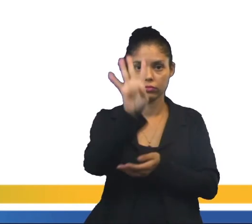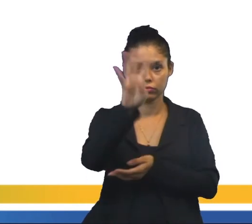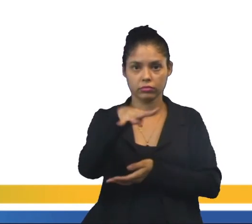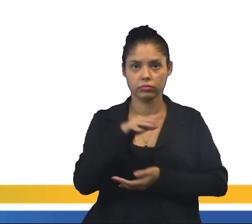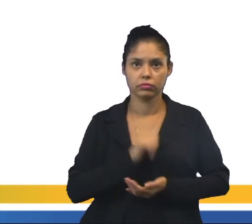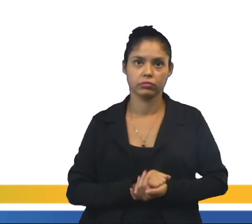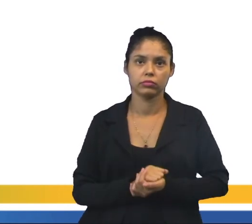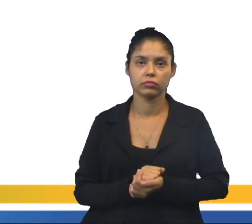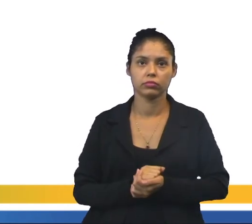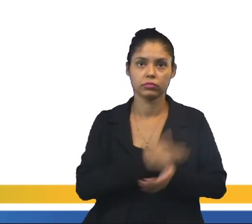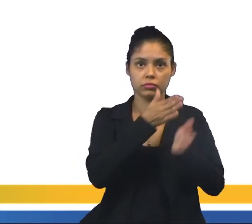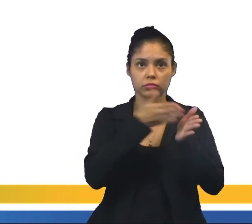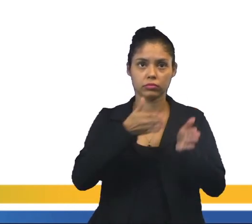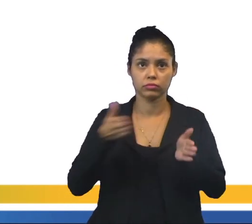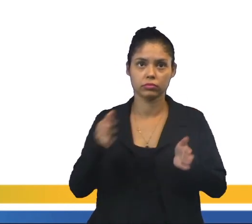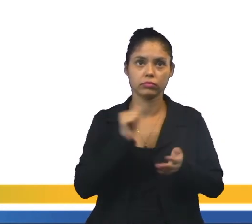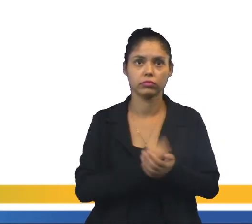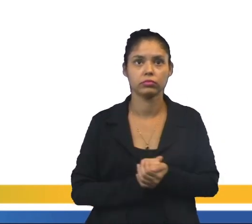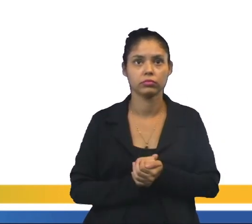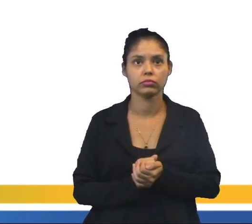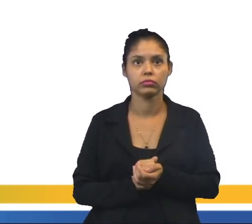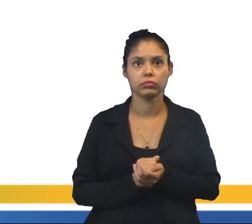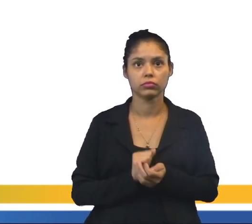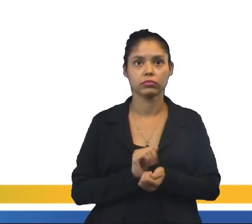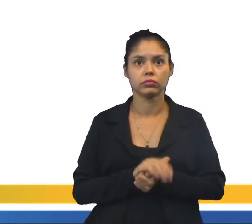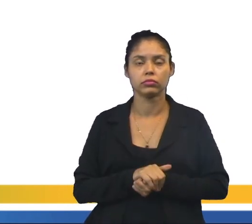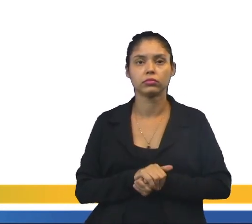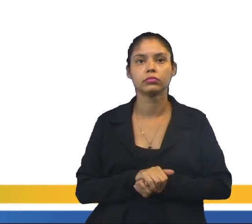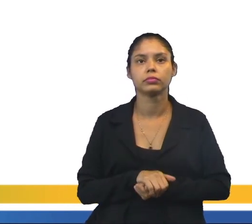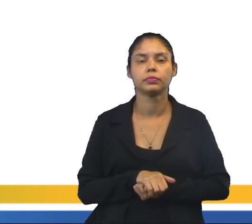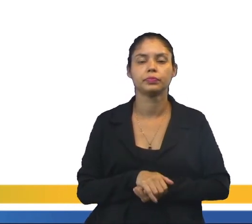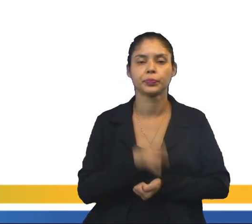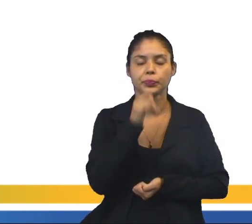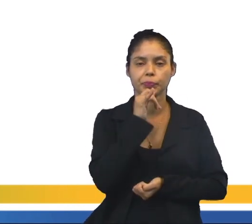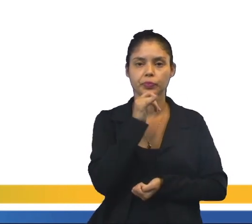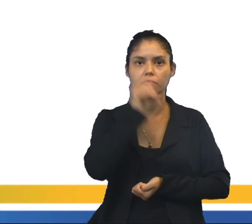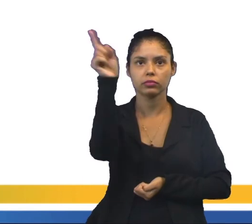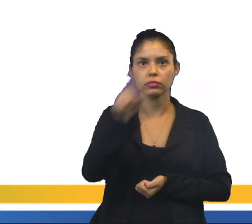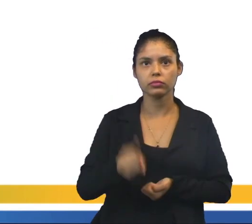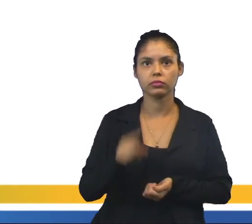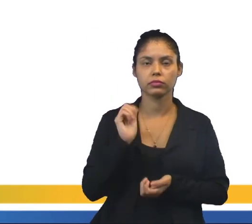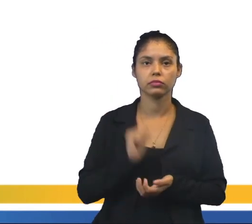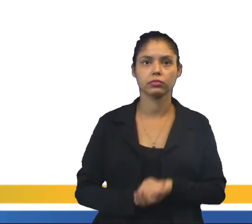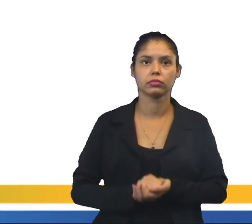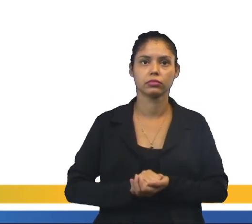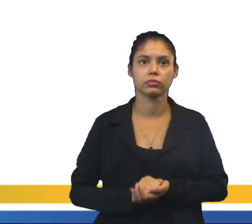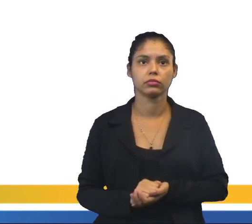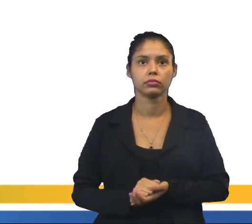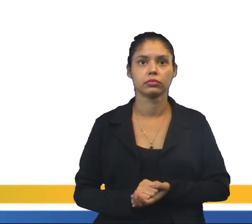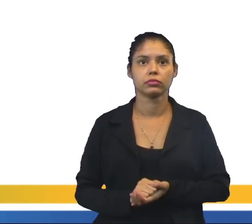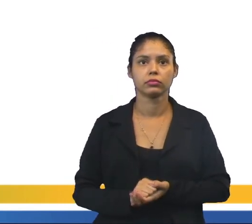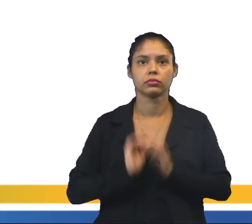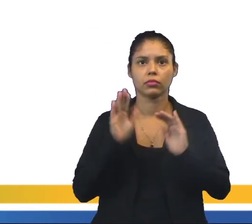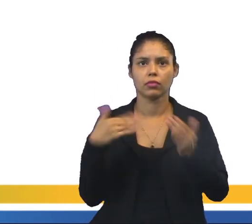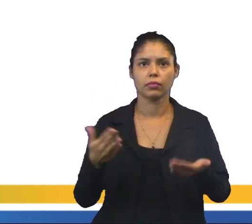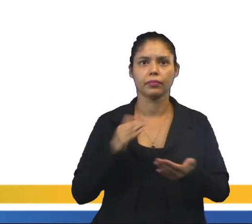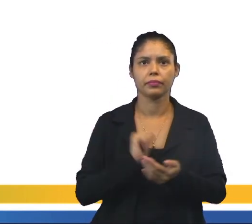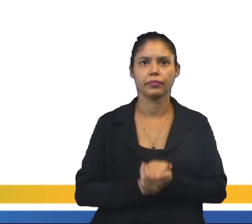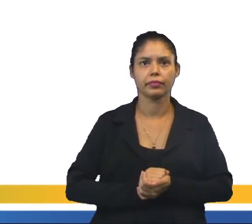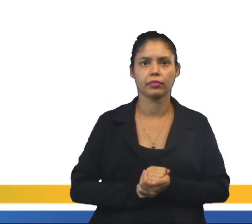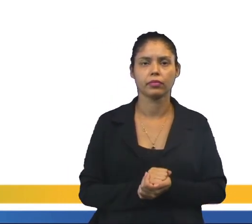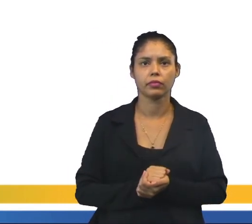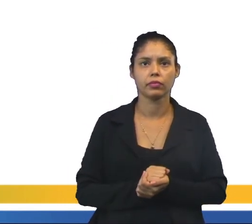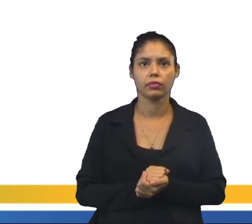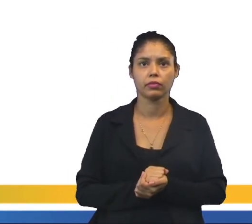tabelas, seguindo os exemplos, né? Aí tem trovão. Aí você vai, som grave, trovão. Qual é o outro som que você